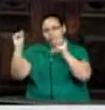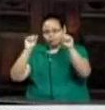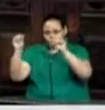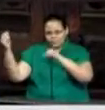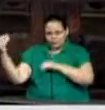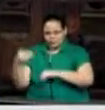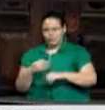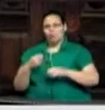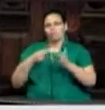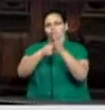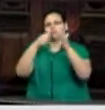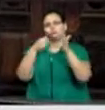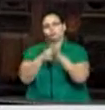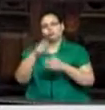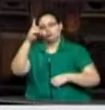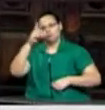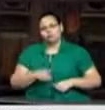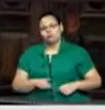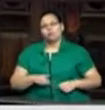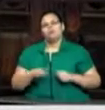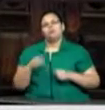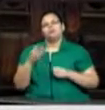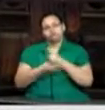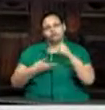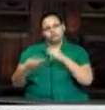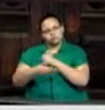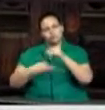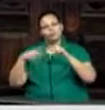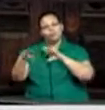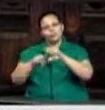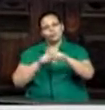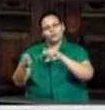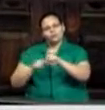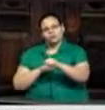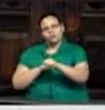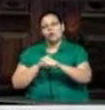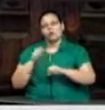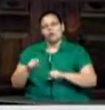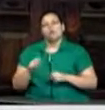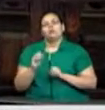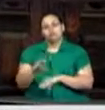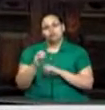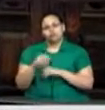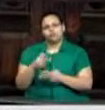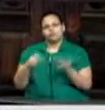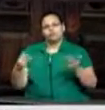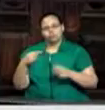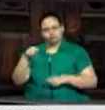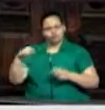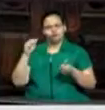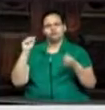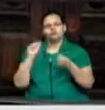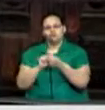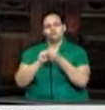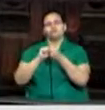para lutar pelo seu direito básico a uma formação e a educação de qualidade. Estamos juntos da